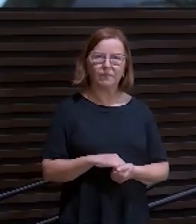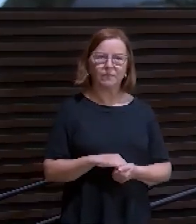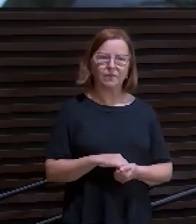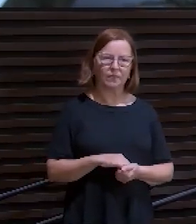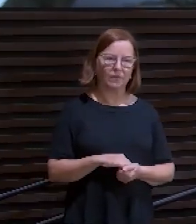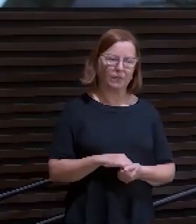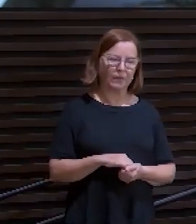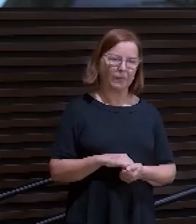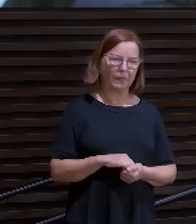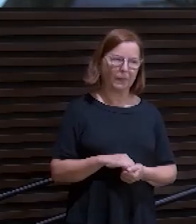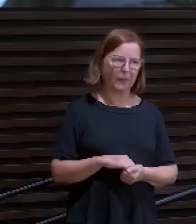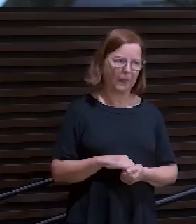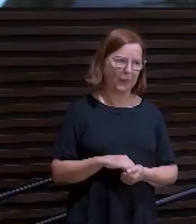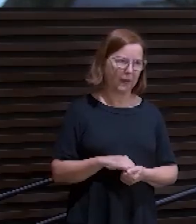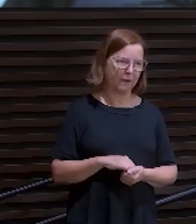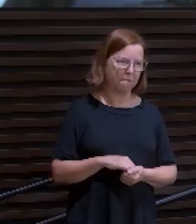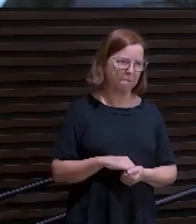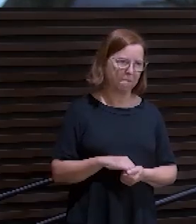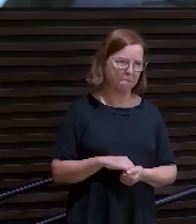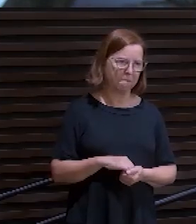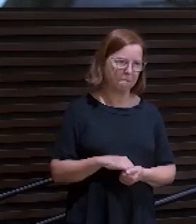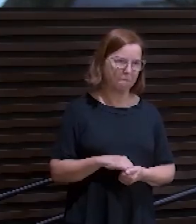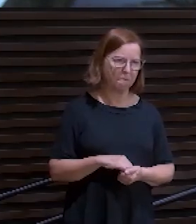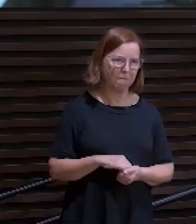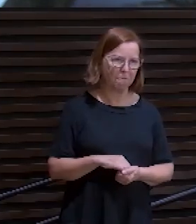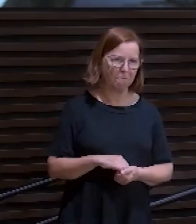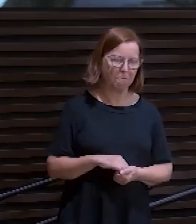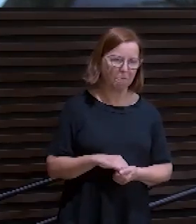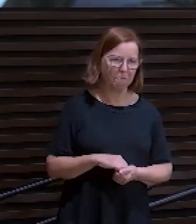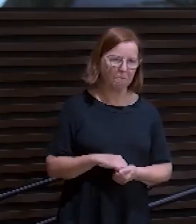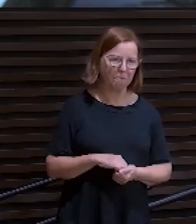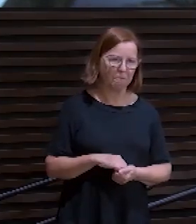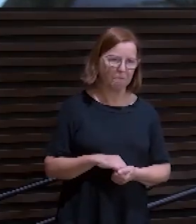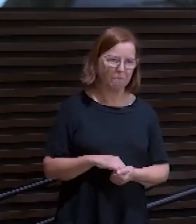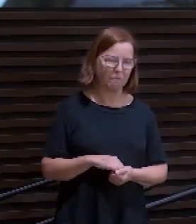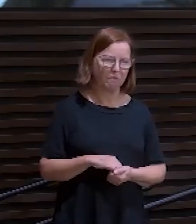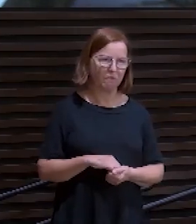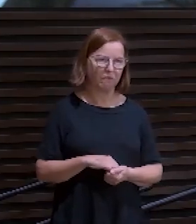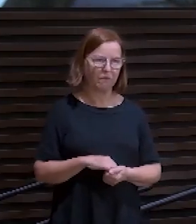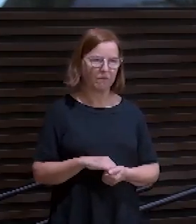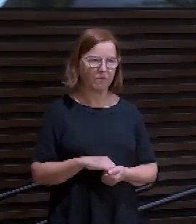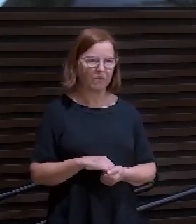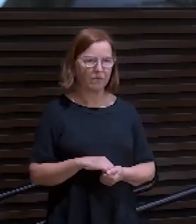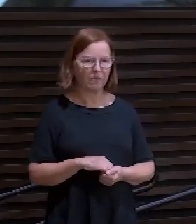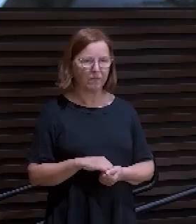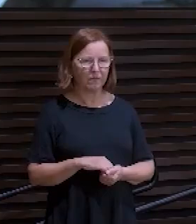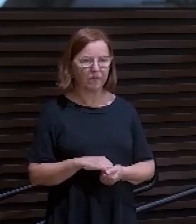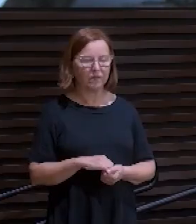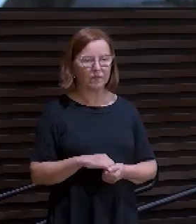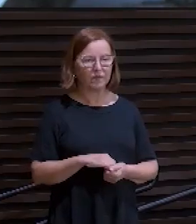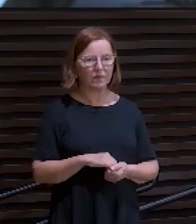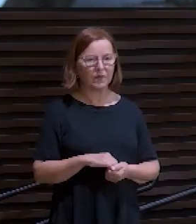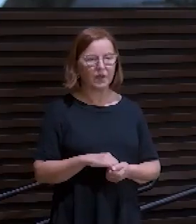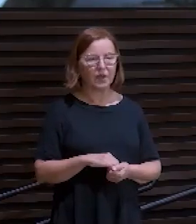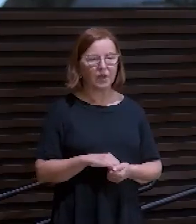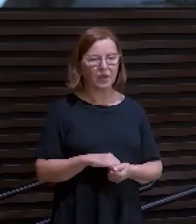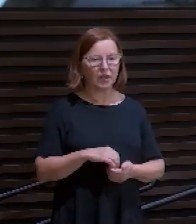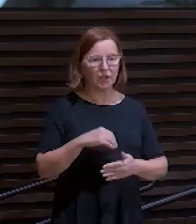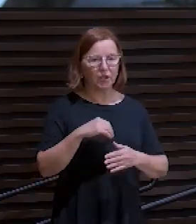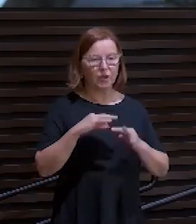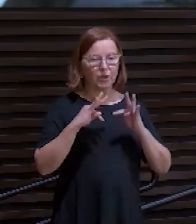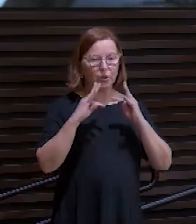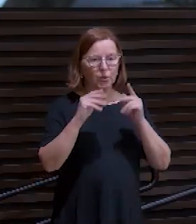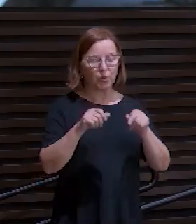Ponto a ponto, os seus irmãos estão sendo tratados,